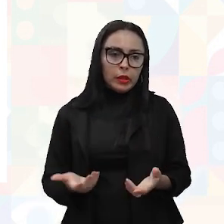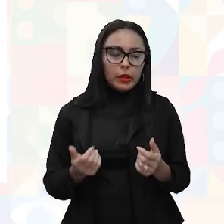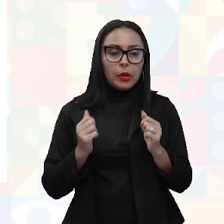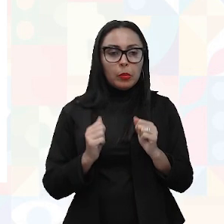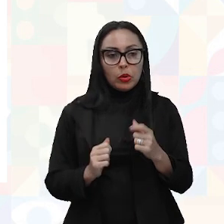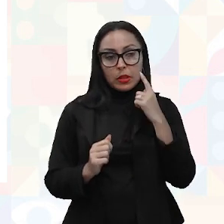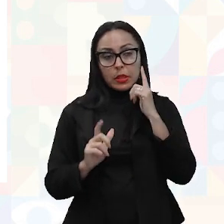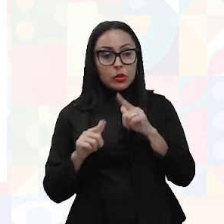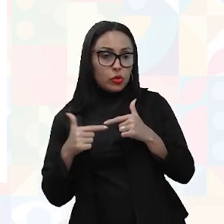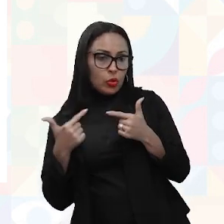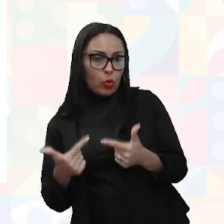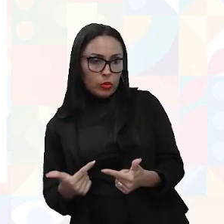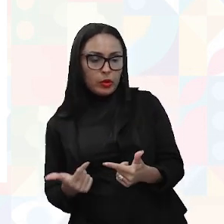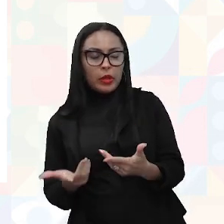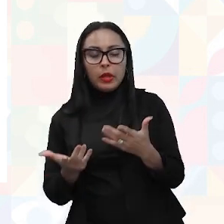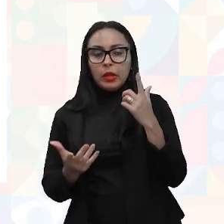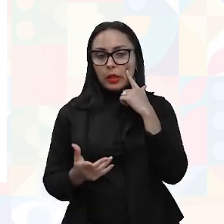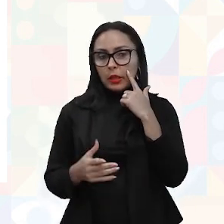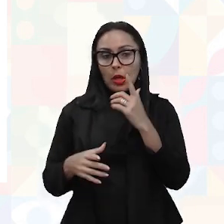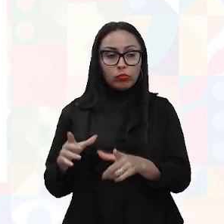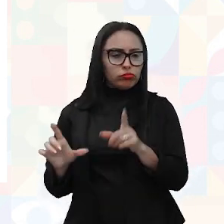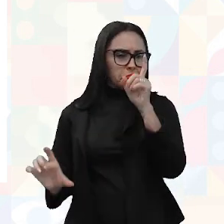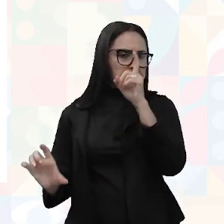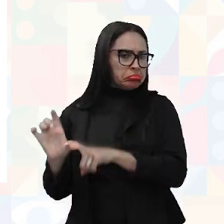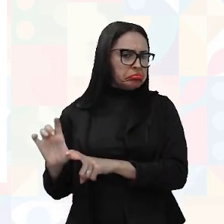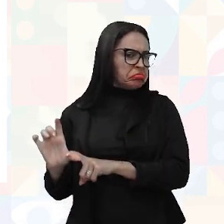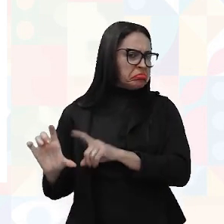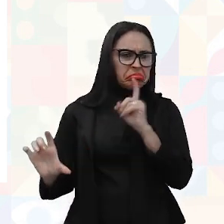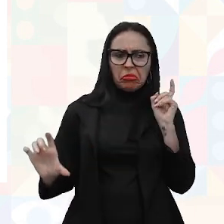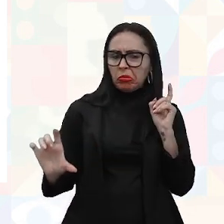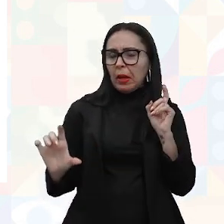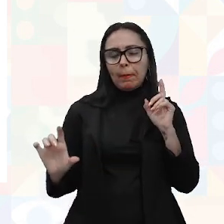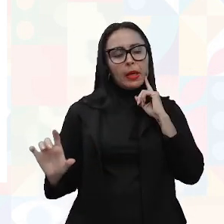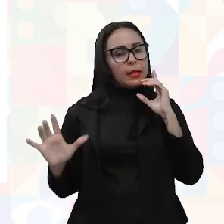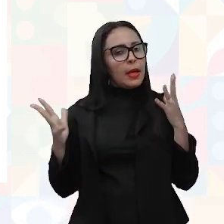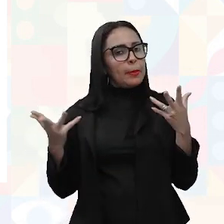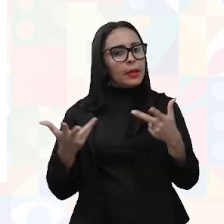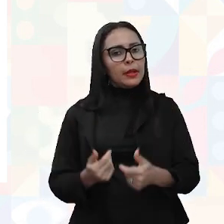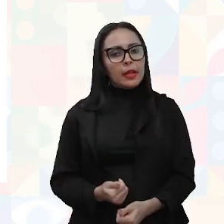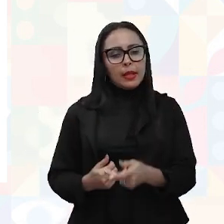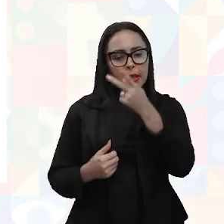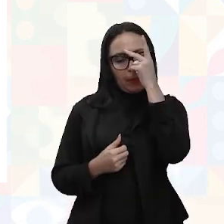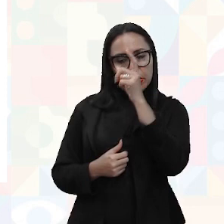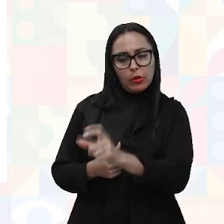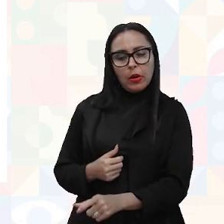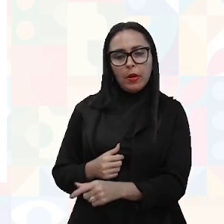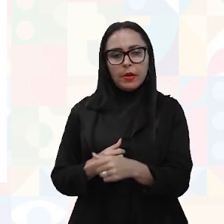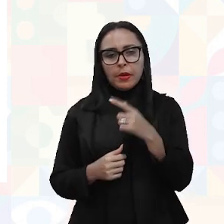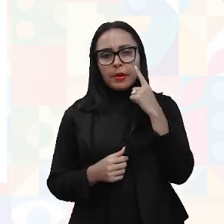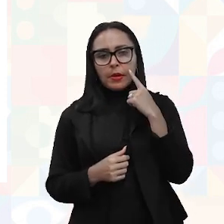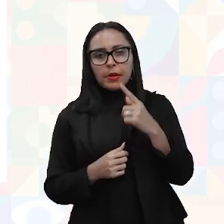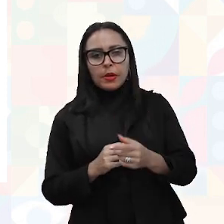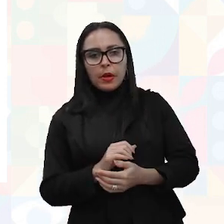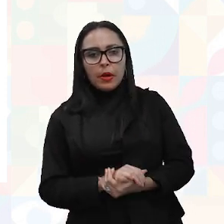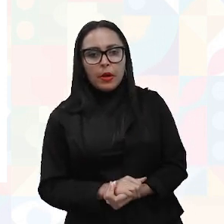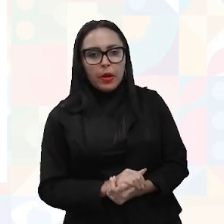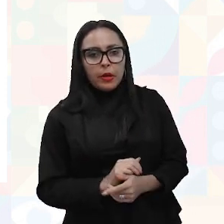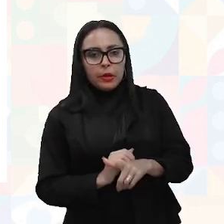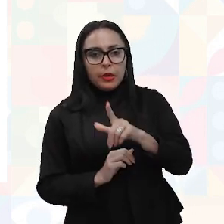de sorte, assim, né? São jogos que não dependem apenas da habilidade do jogador. No Lynx, ou